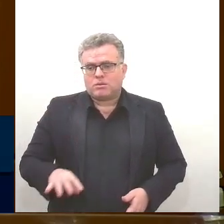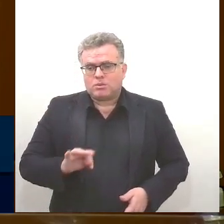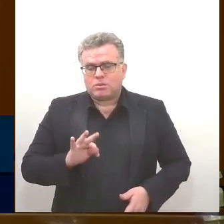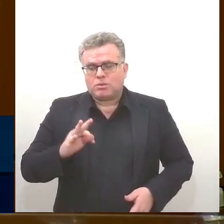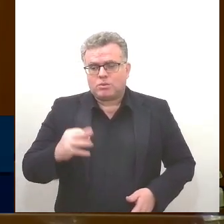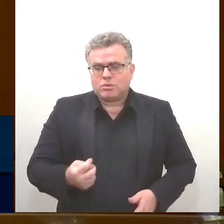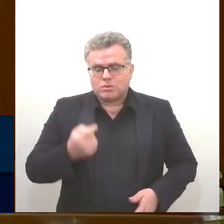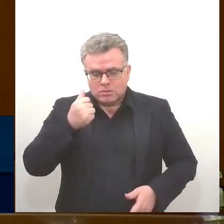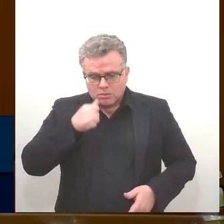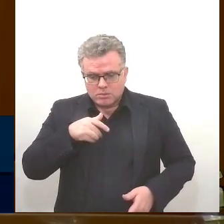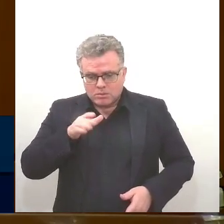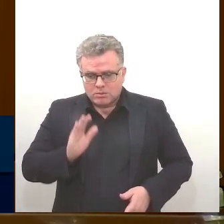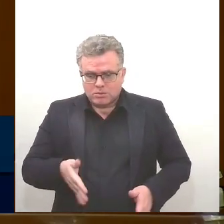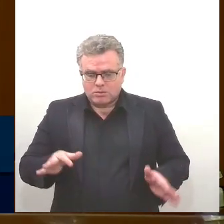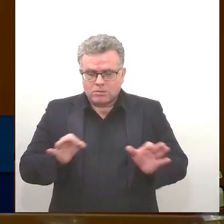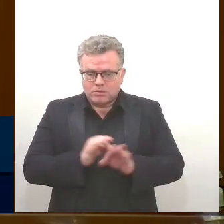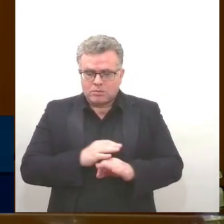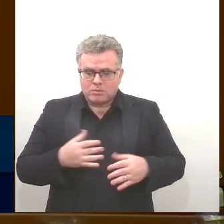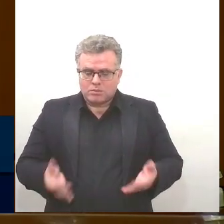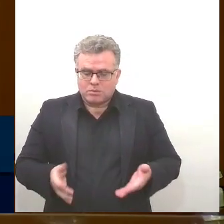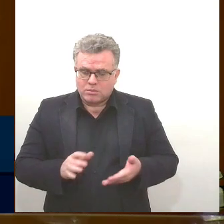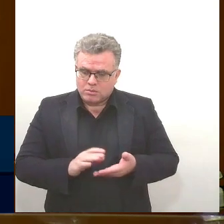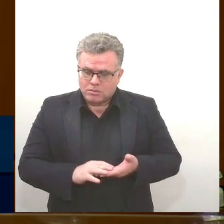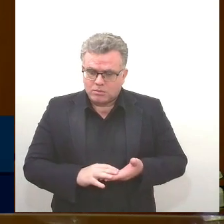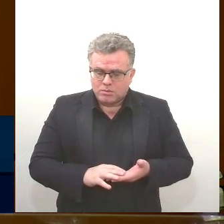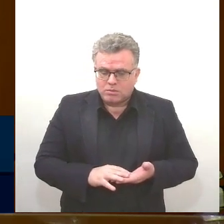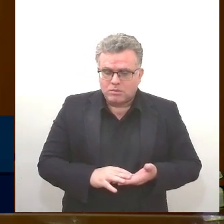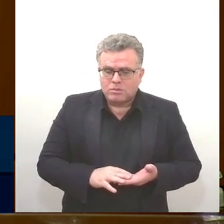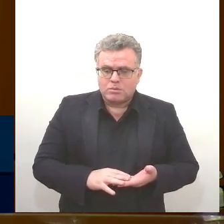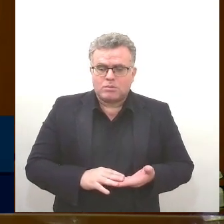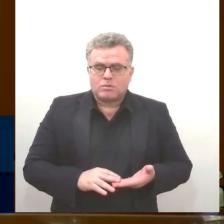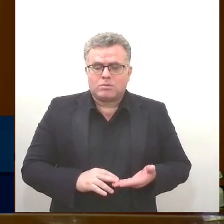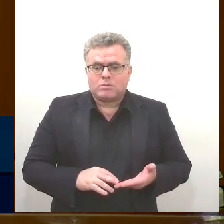de violência física